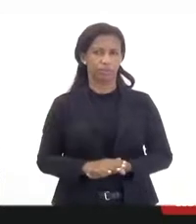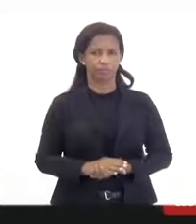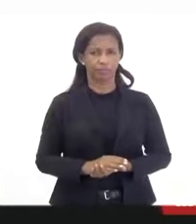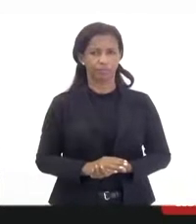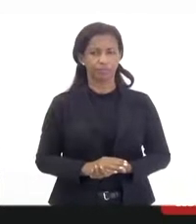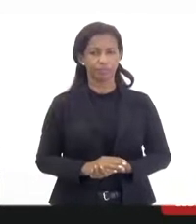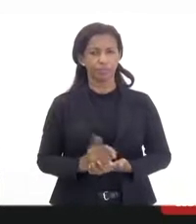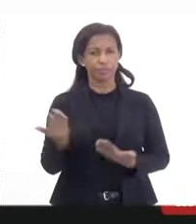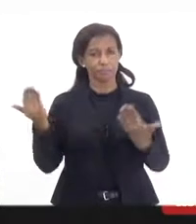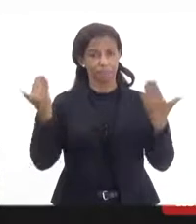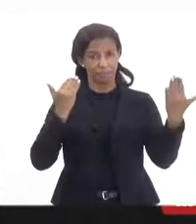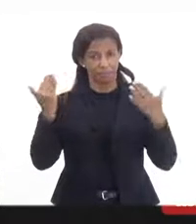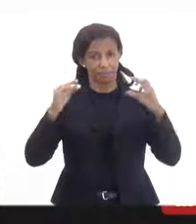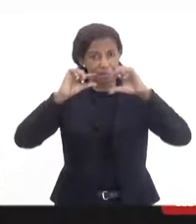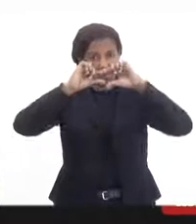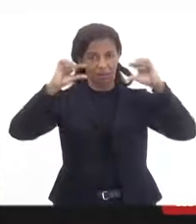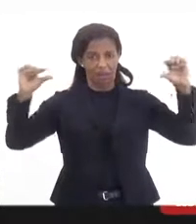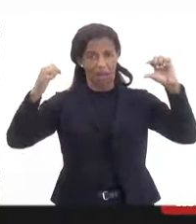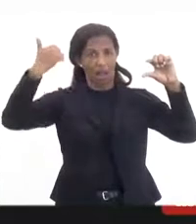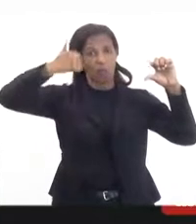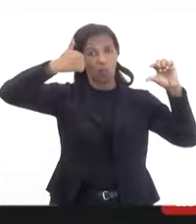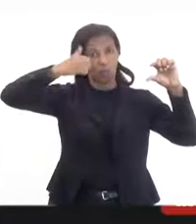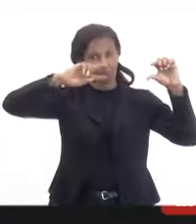Em relação à tese 1, tá?